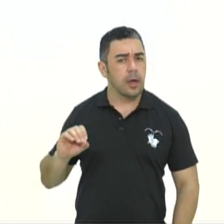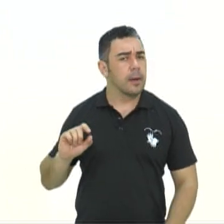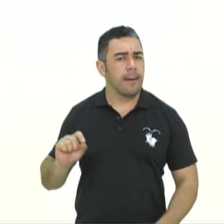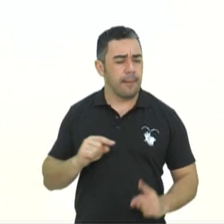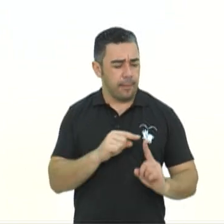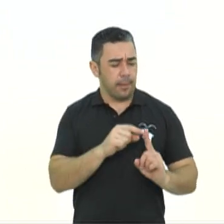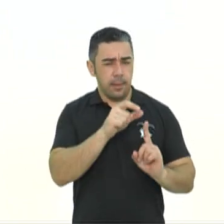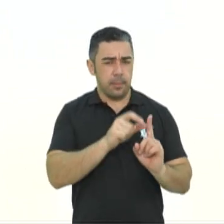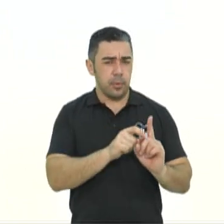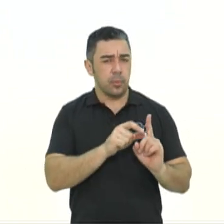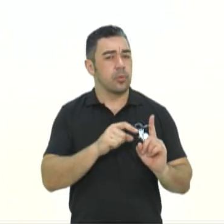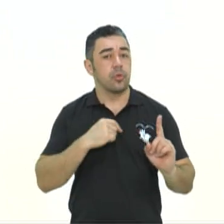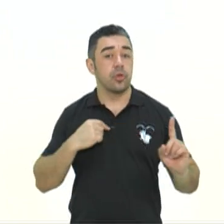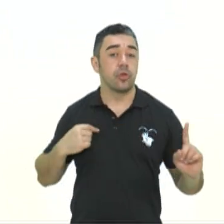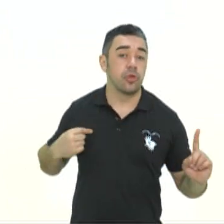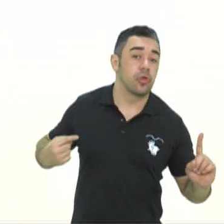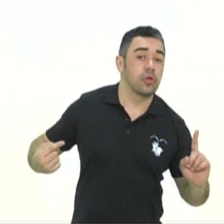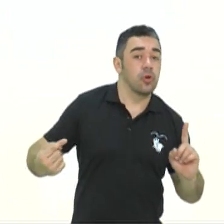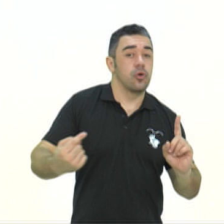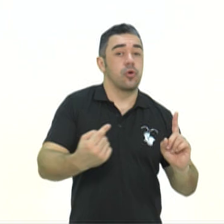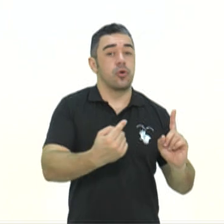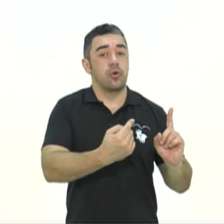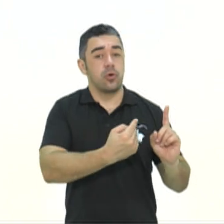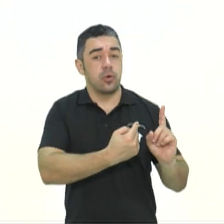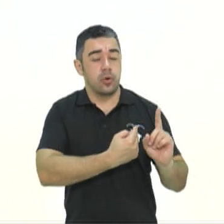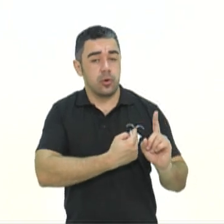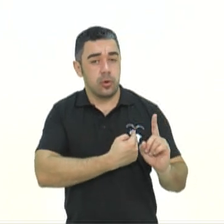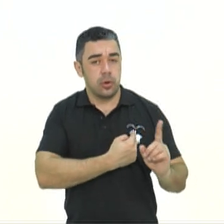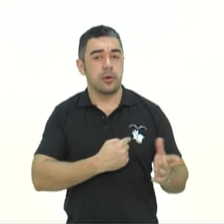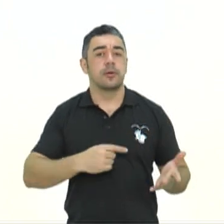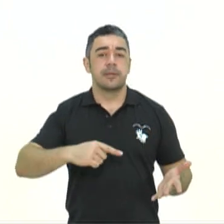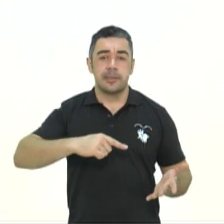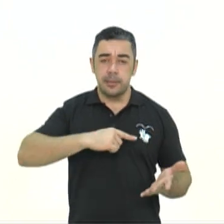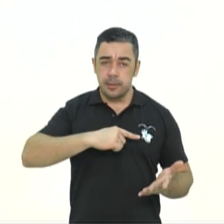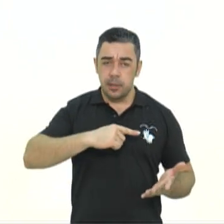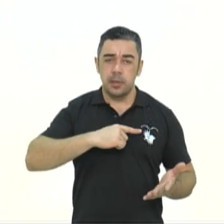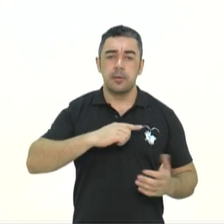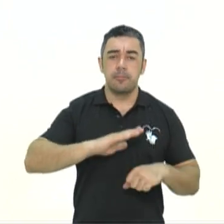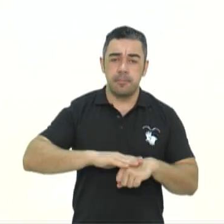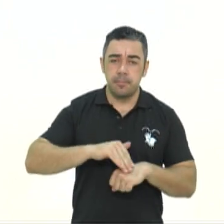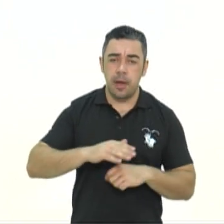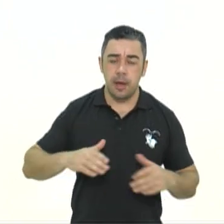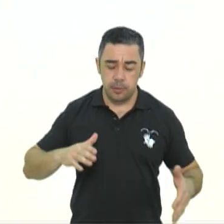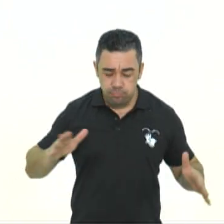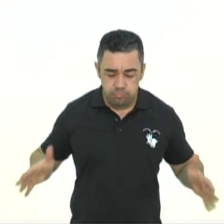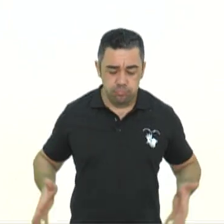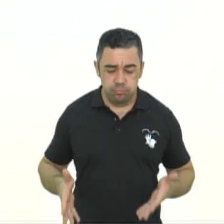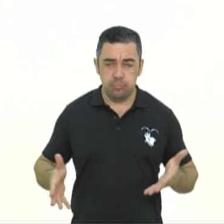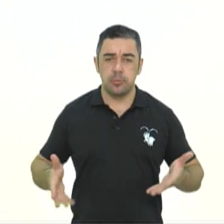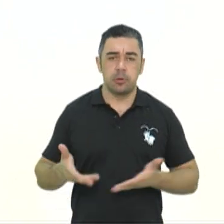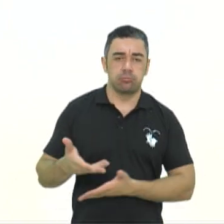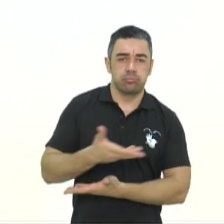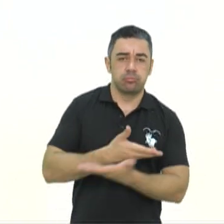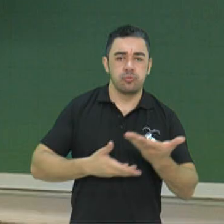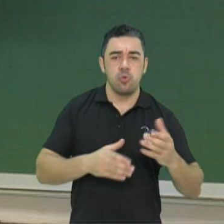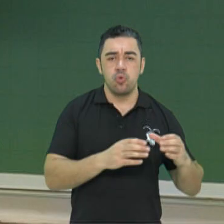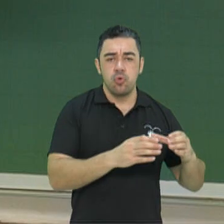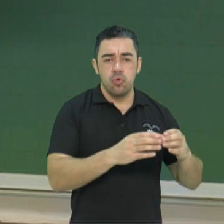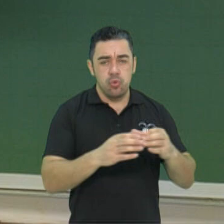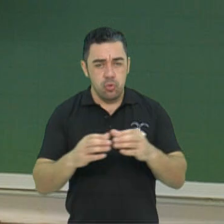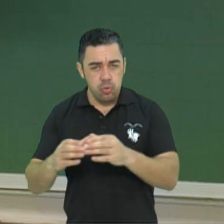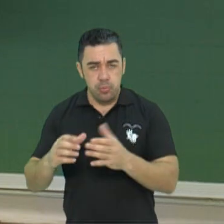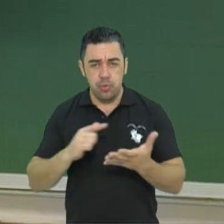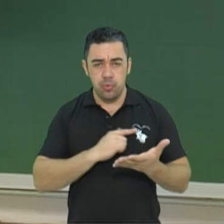seria nós temos de intensificar a cooperação entre os órgãos governamentais,